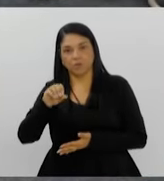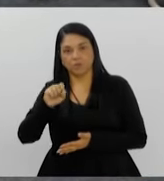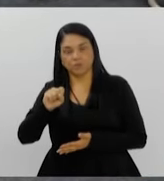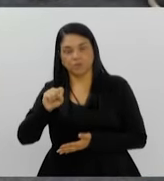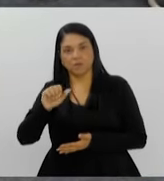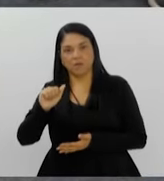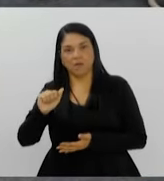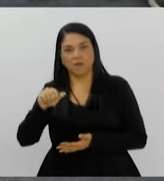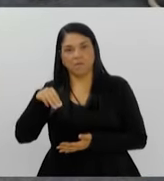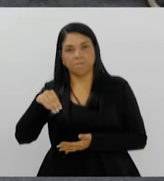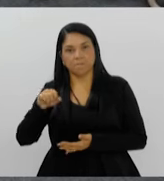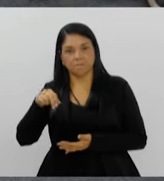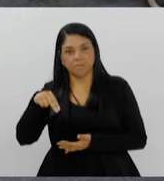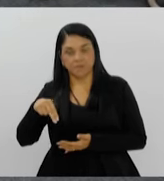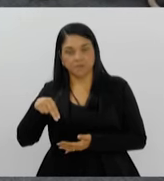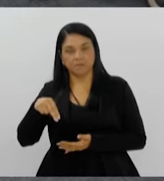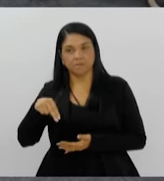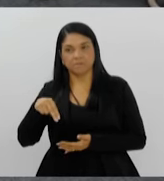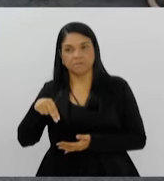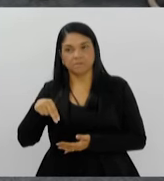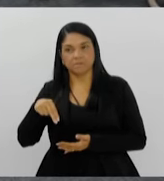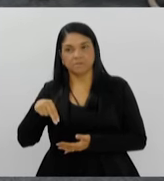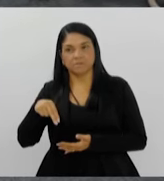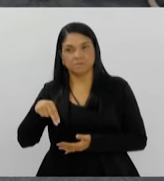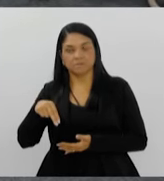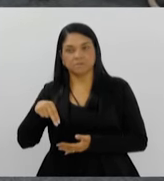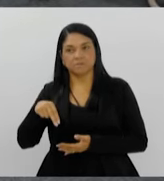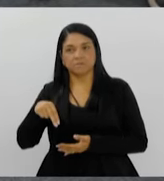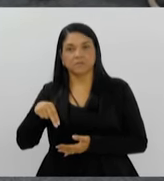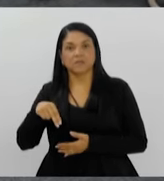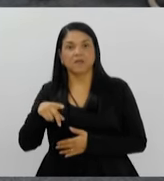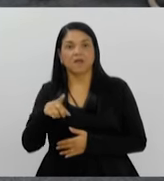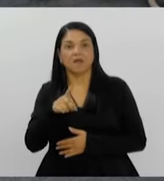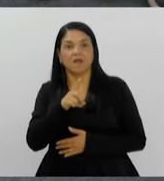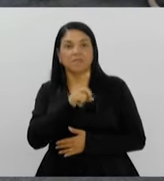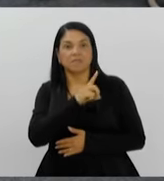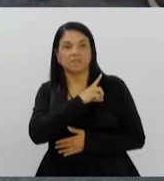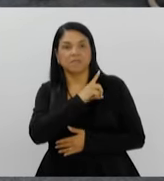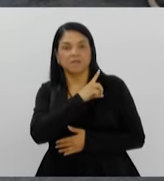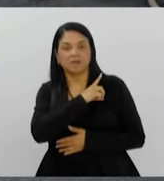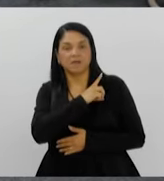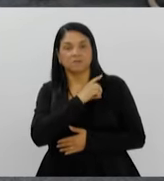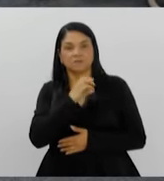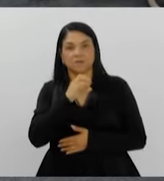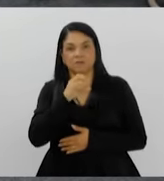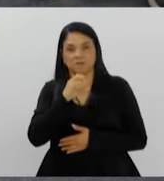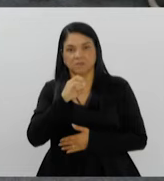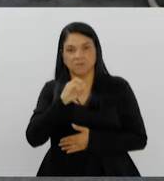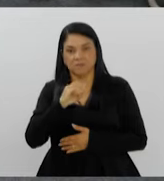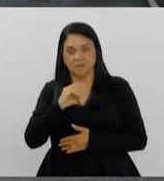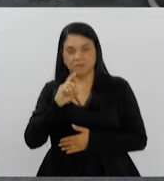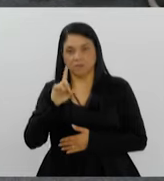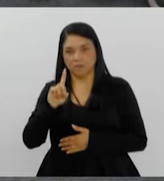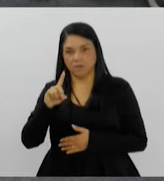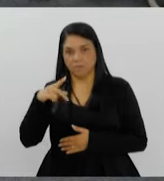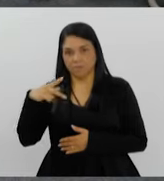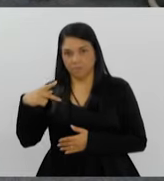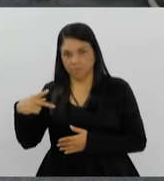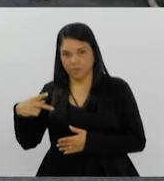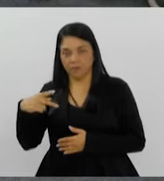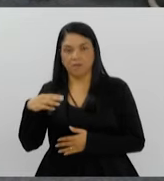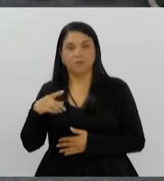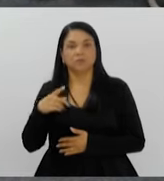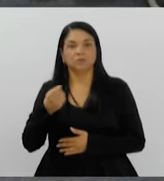pronto emprego a delegada da meia zer DP Dra Patrícia todos os